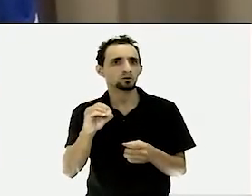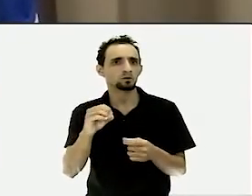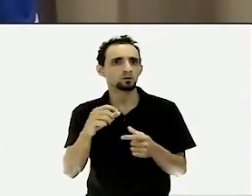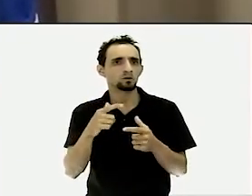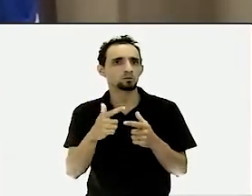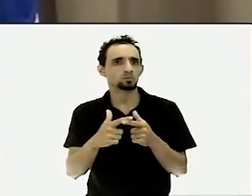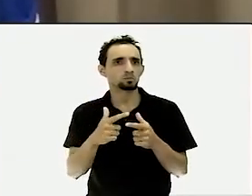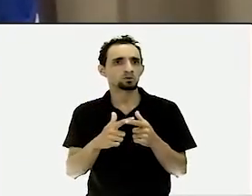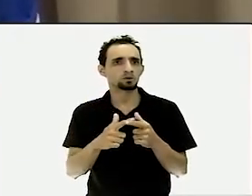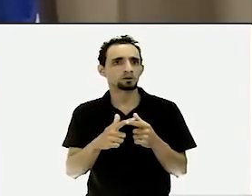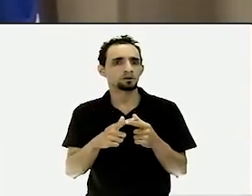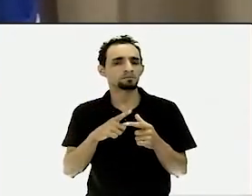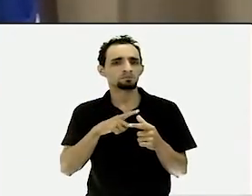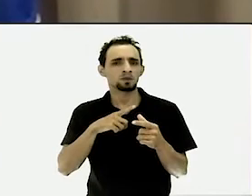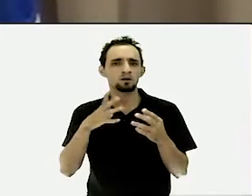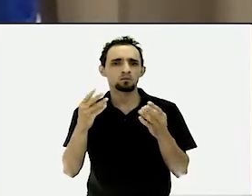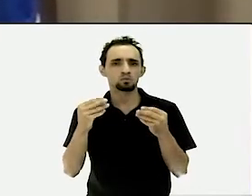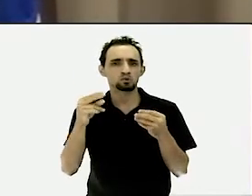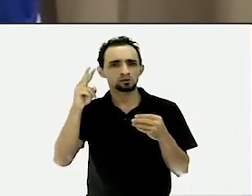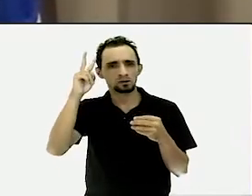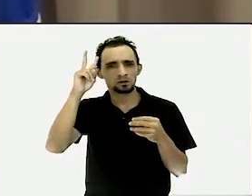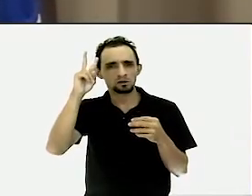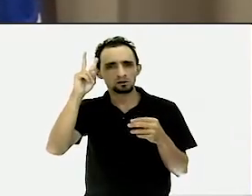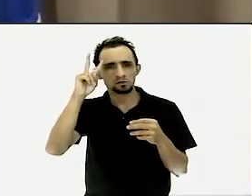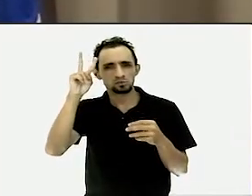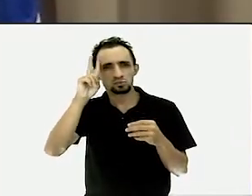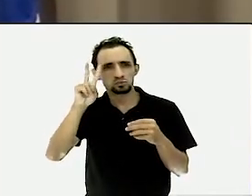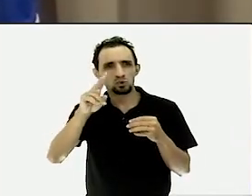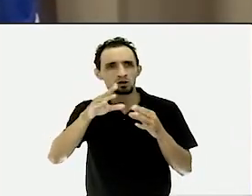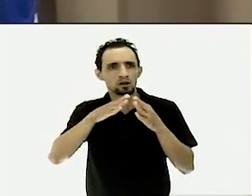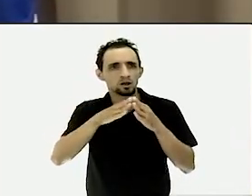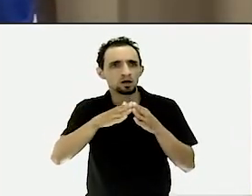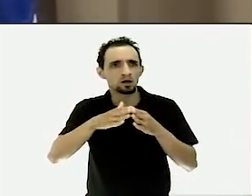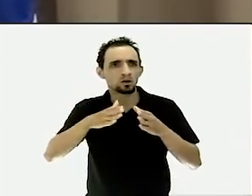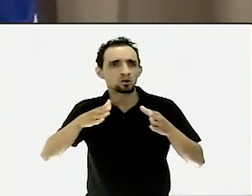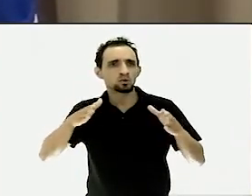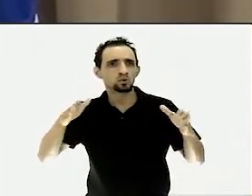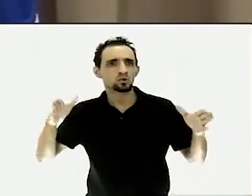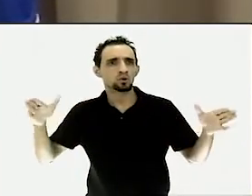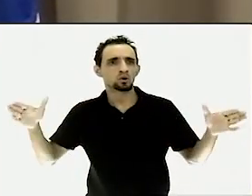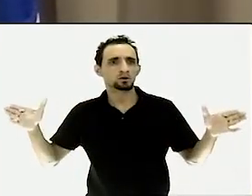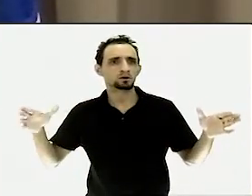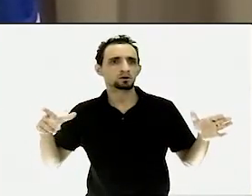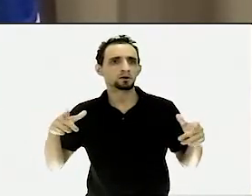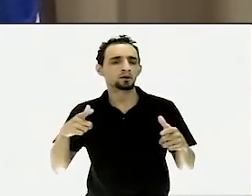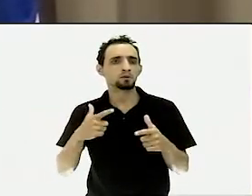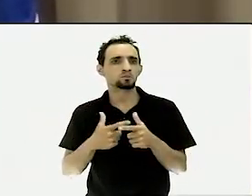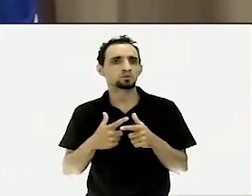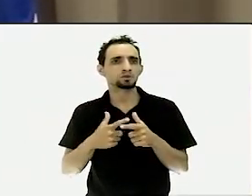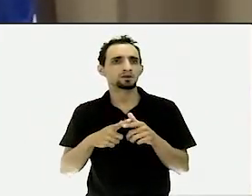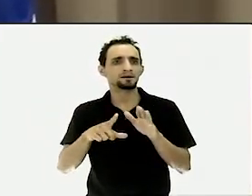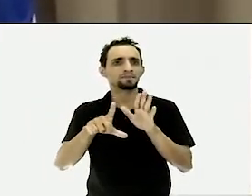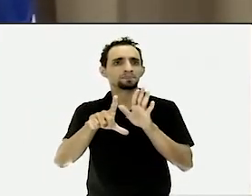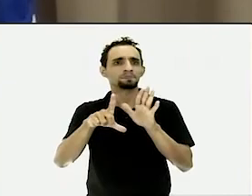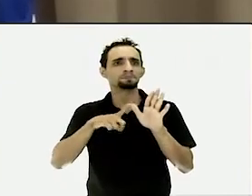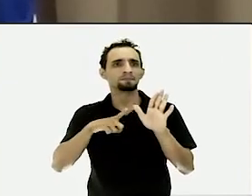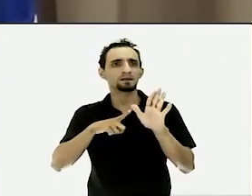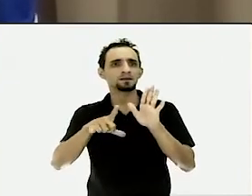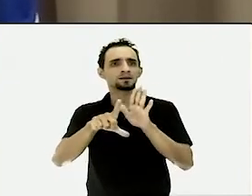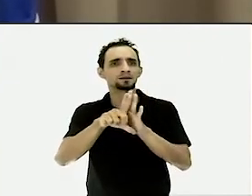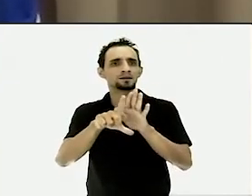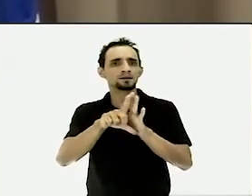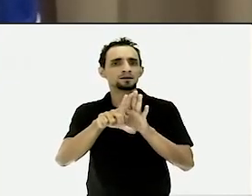a gente começar a falar aqui, falar do respeito para as mulheres. Né? A Lei Maria da Penha, ela foi sancionada em agosto